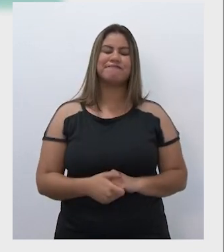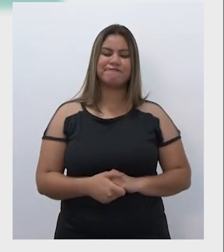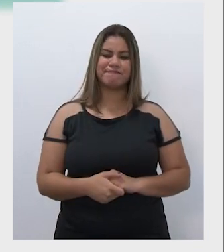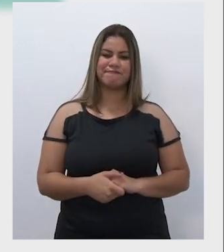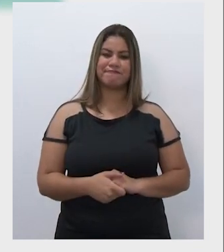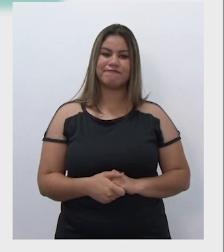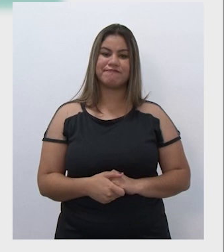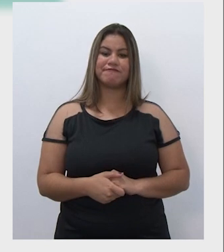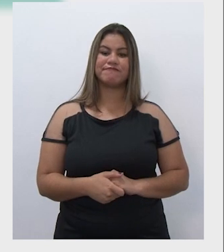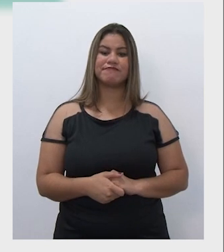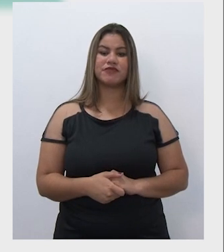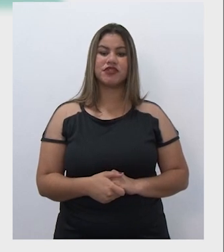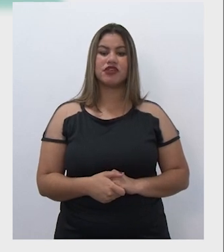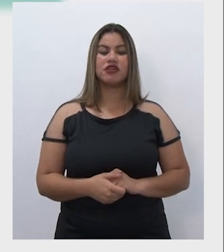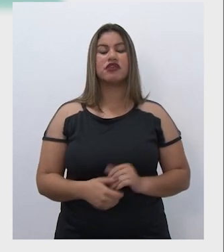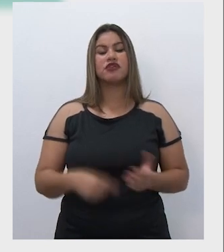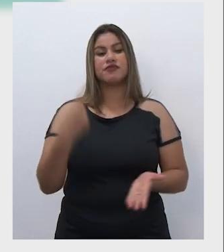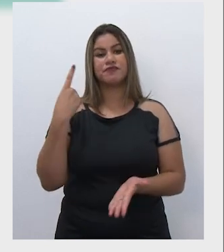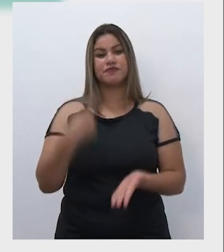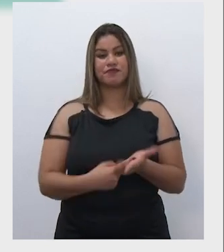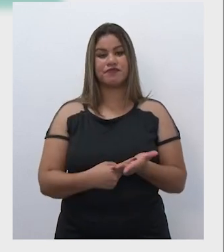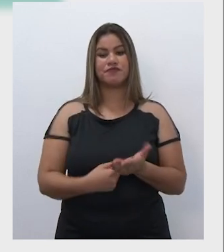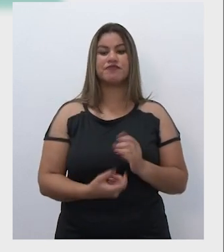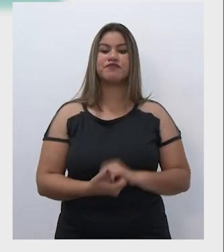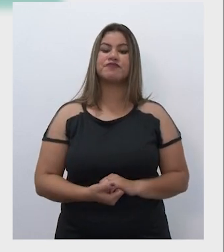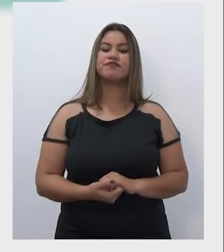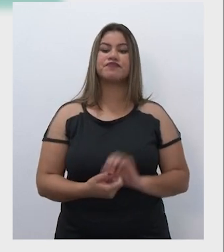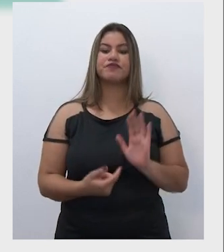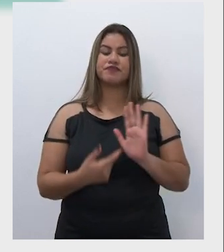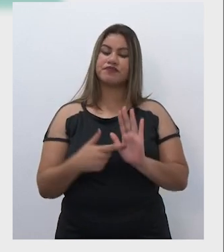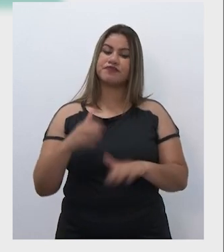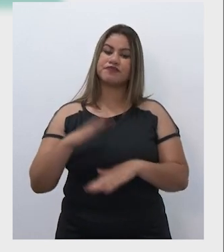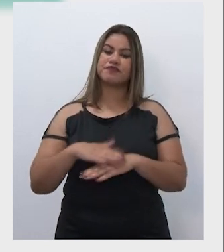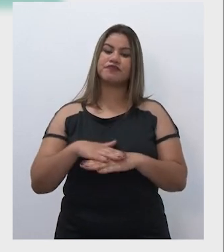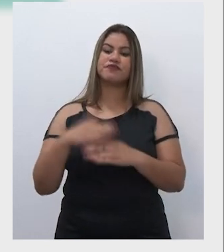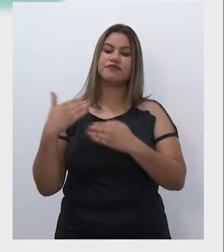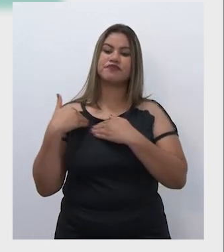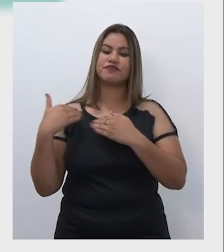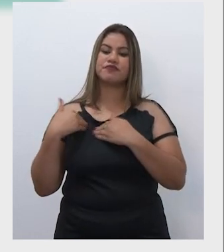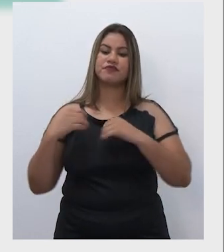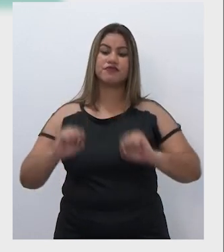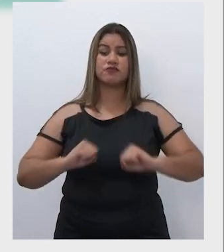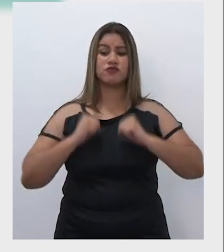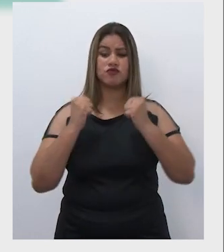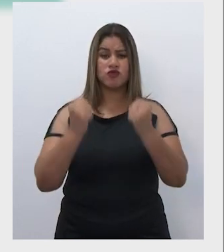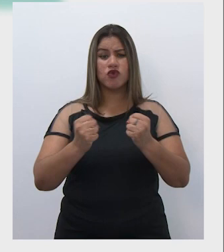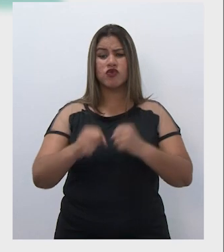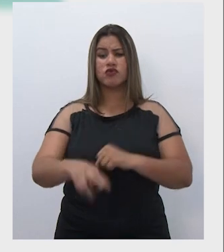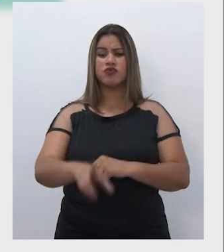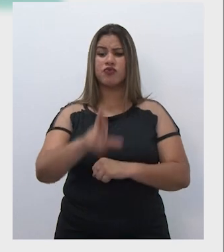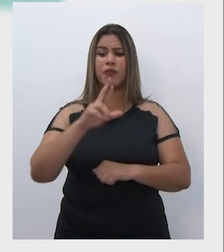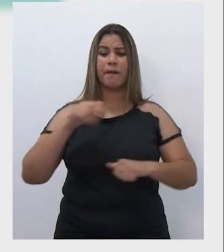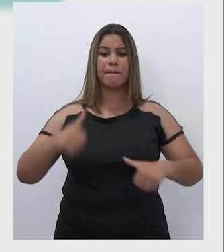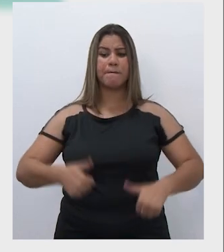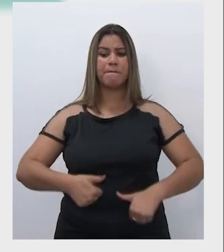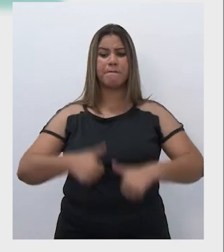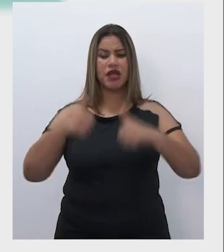primeira tentativa. E o comprometimento, demonstrar responsabilidade e dedicar-se na busca do melhor